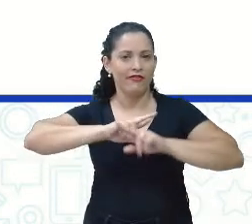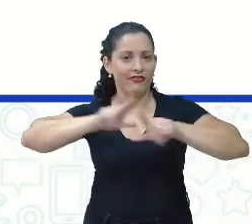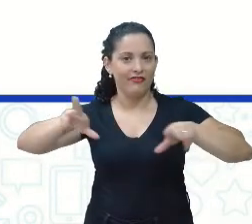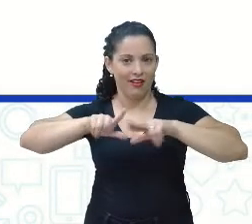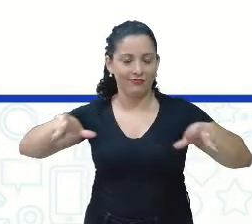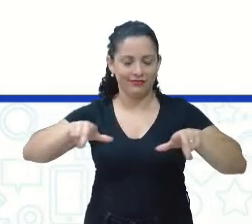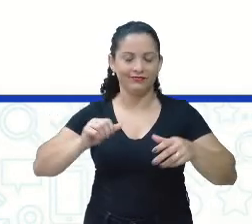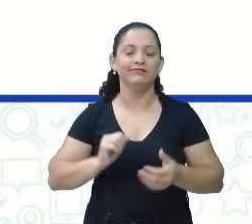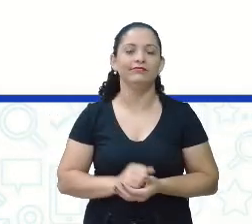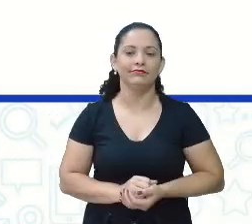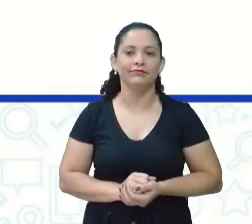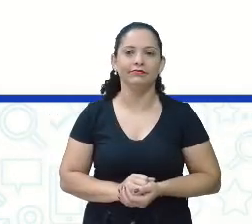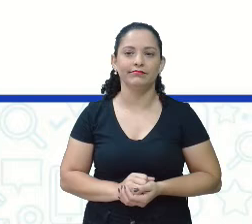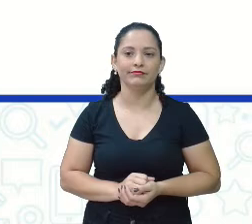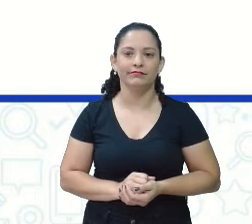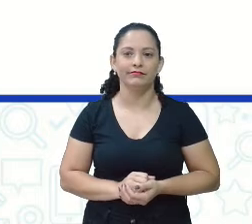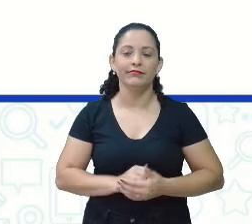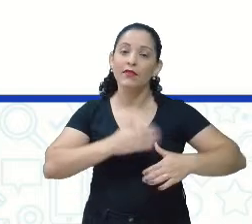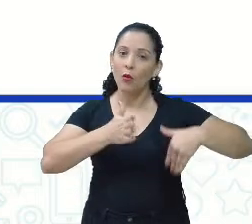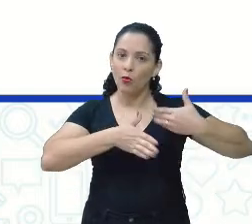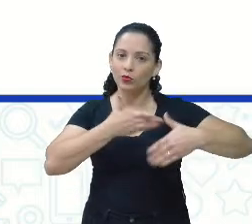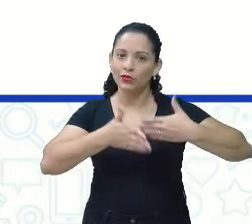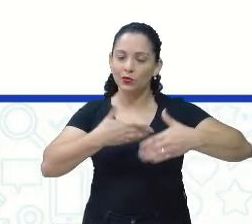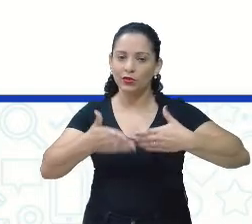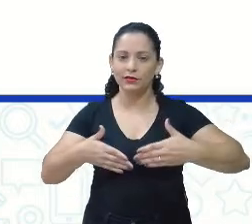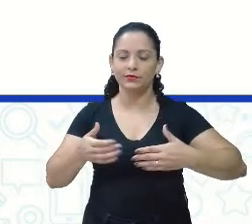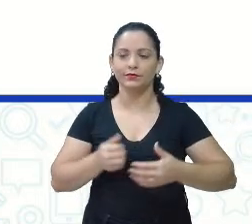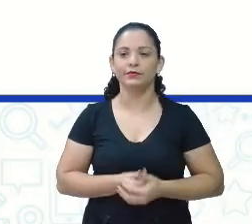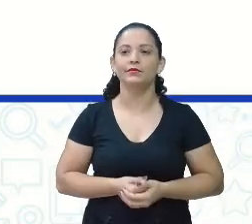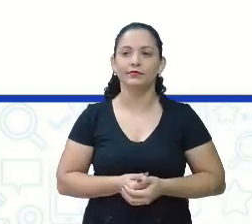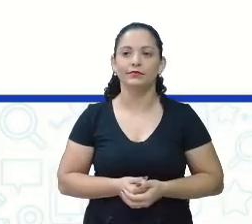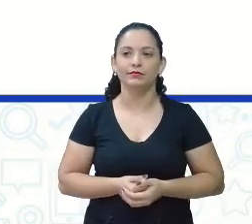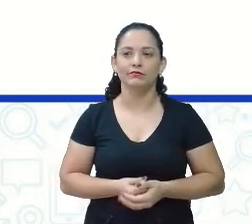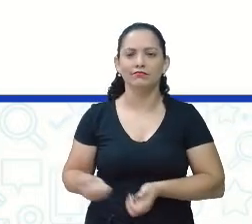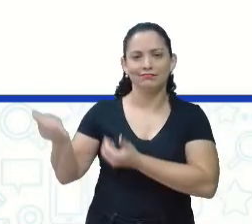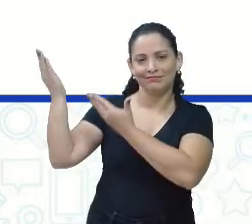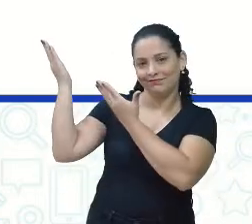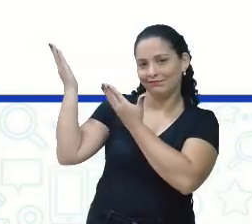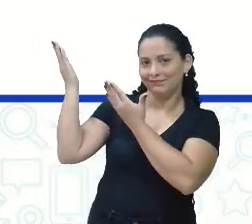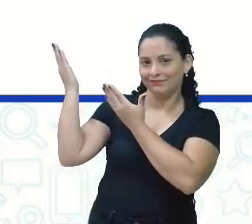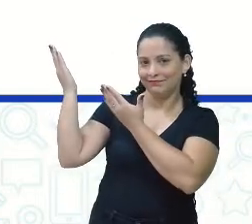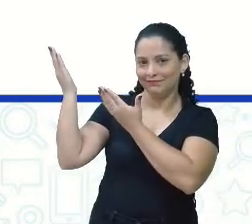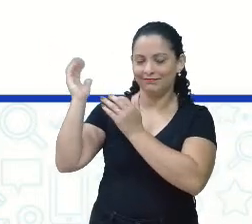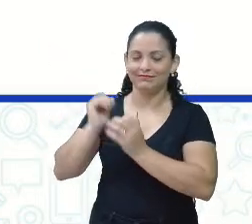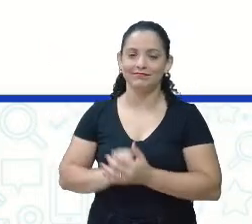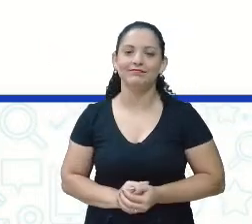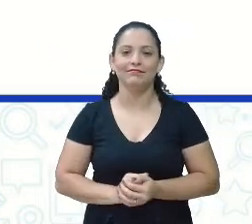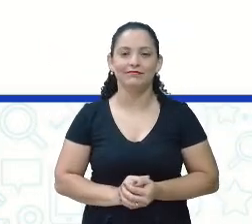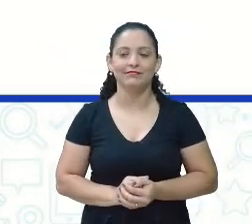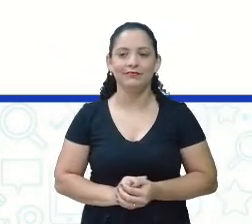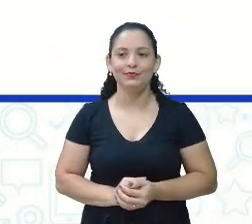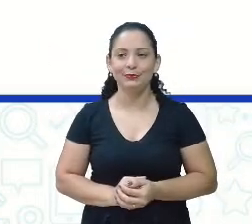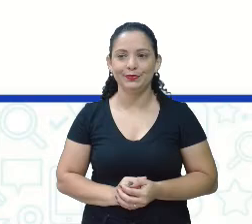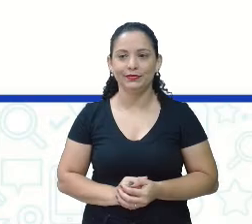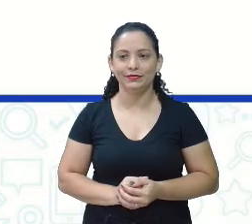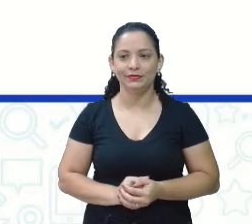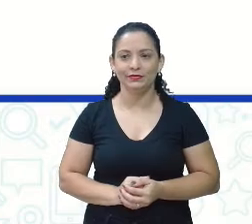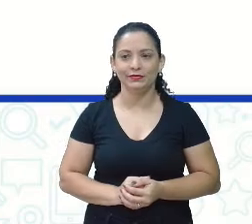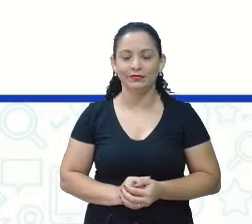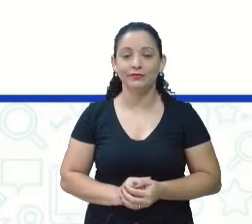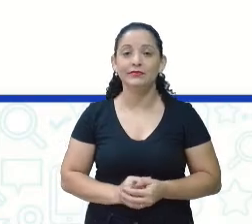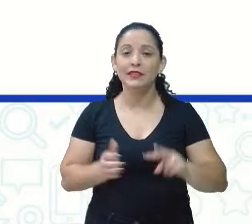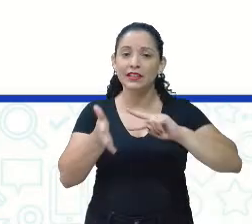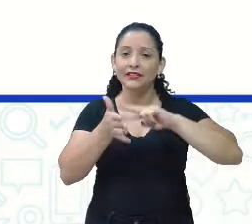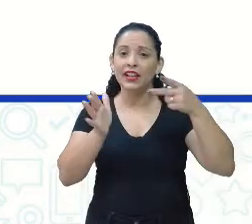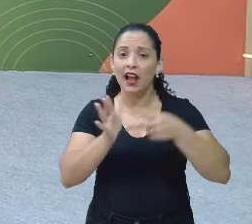Pois, muito bem. Continuando. We are dancers. Nós somos dançarinos. We are